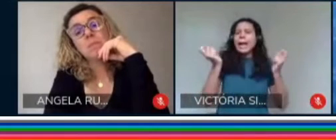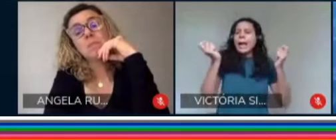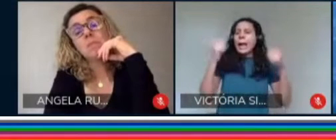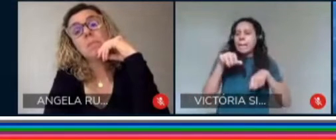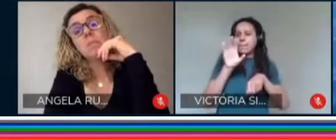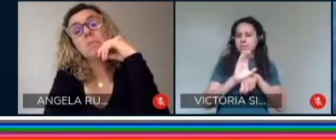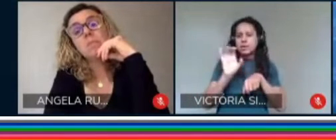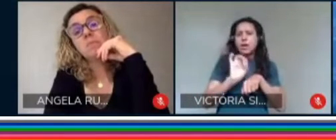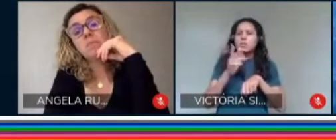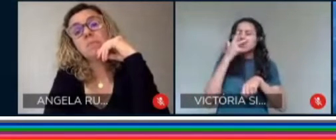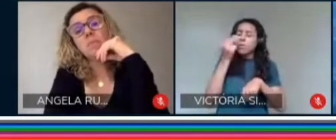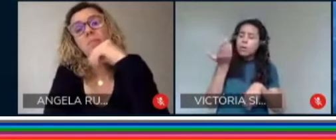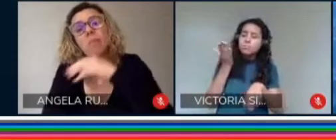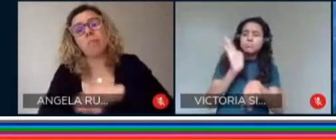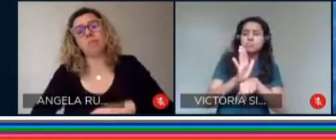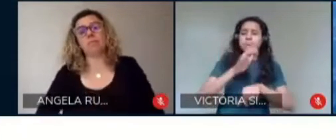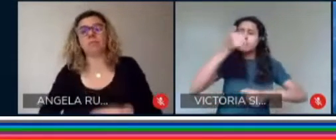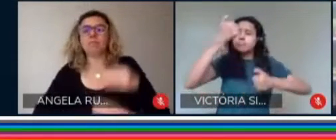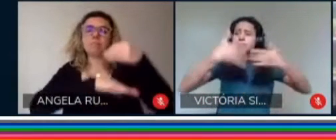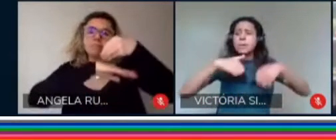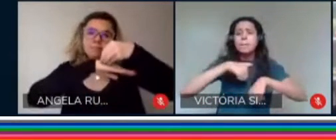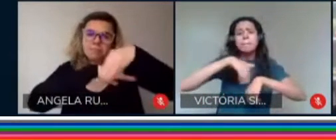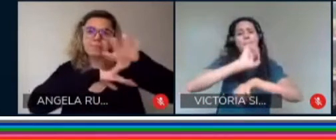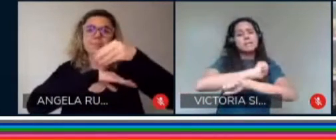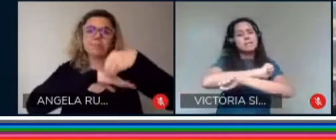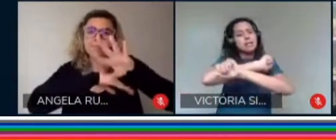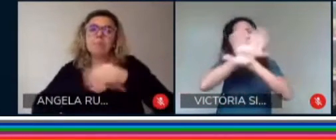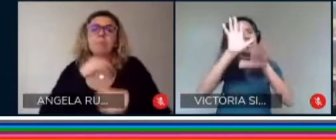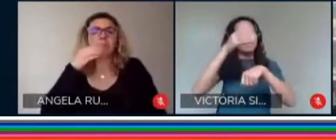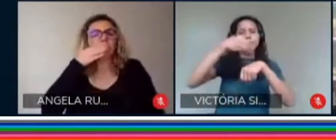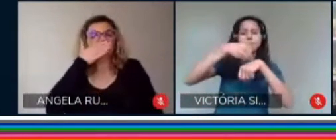de pesquisar nas fontes de informação.